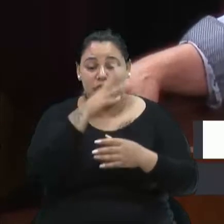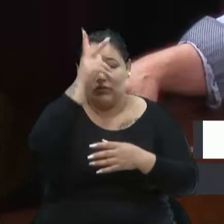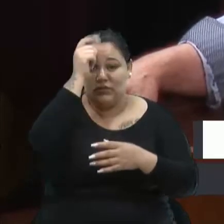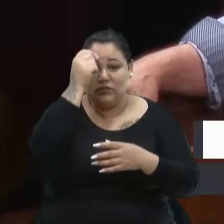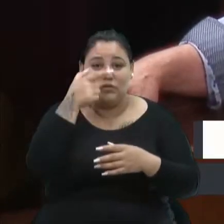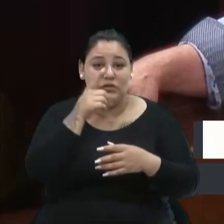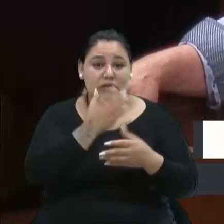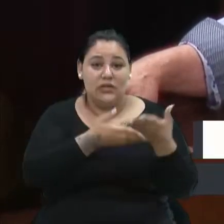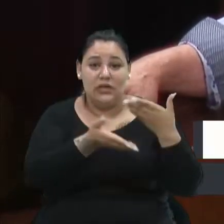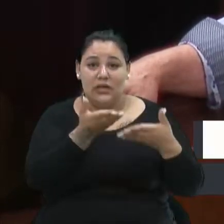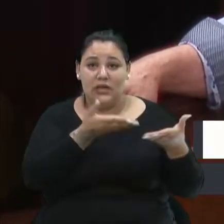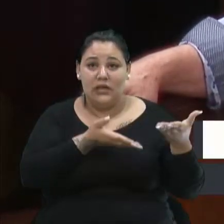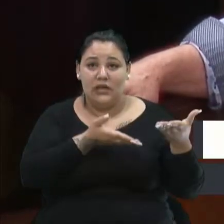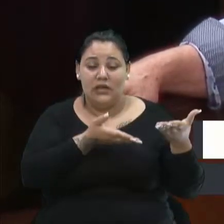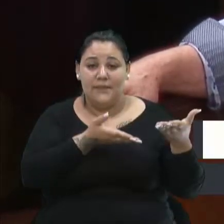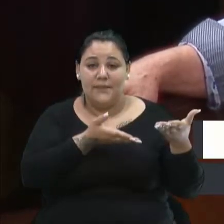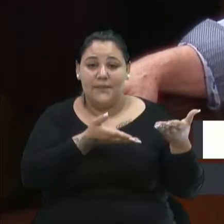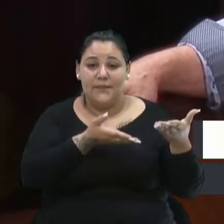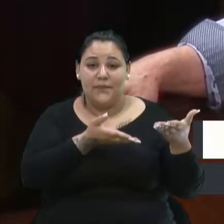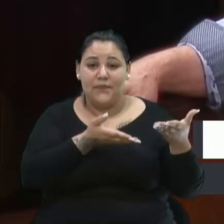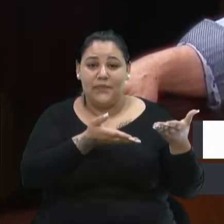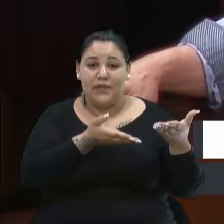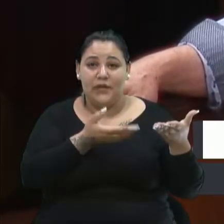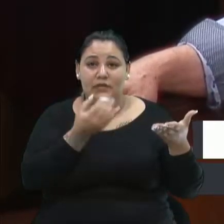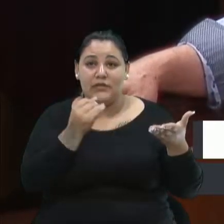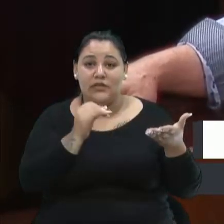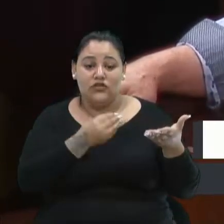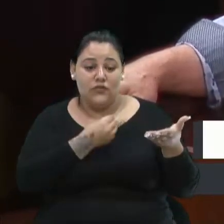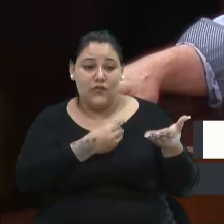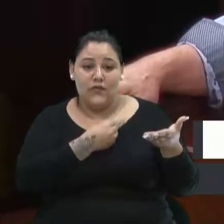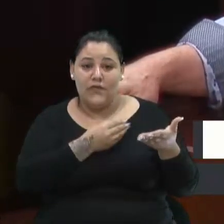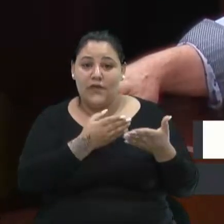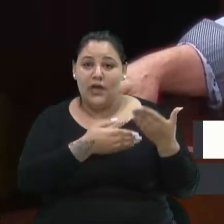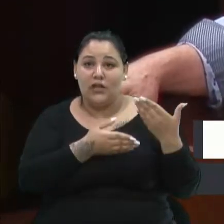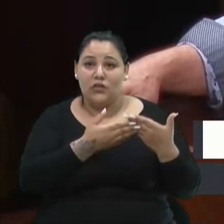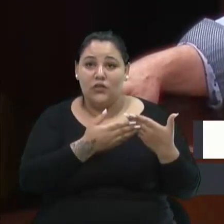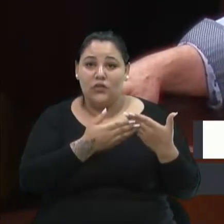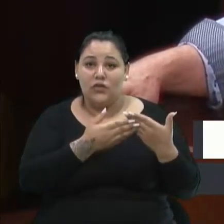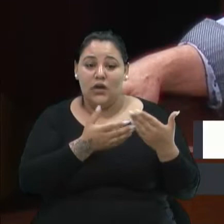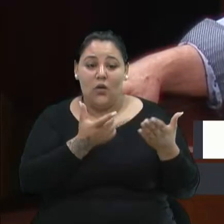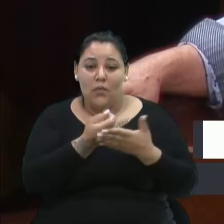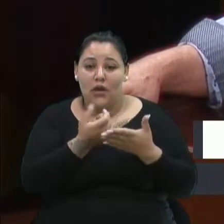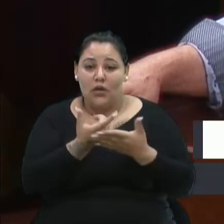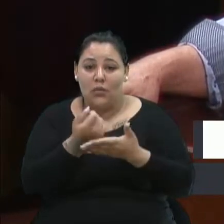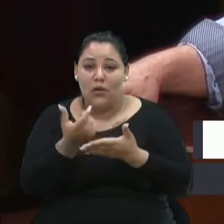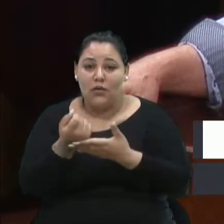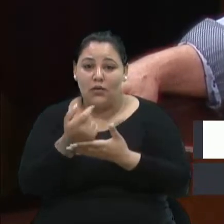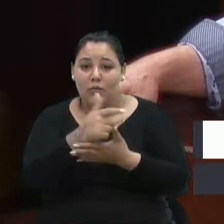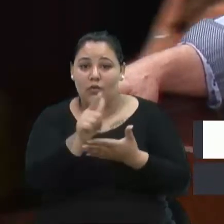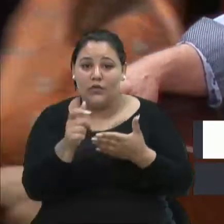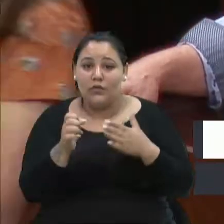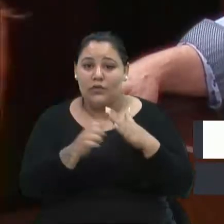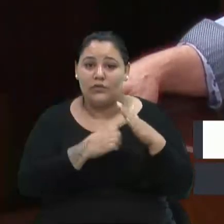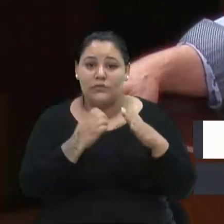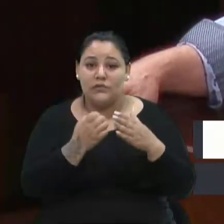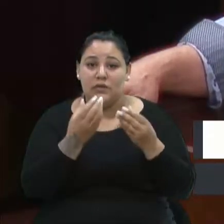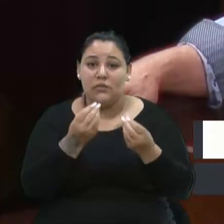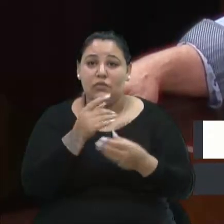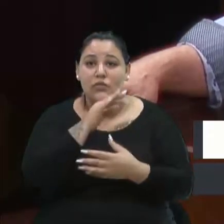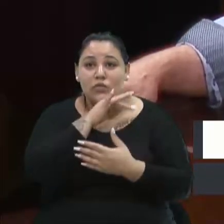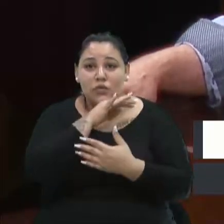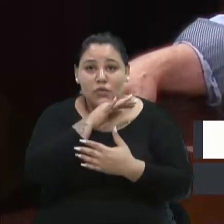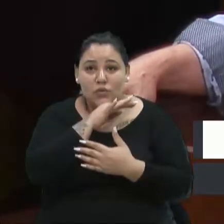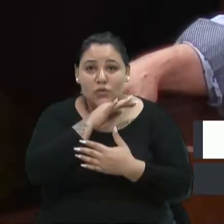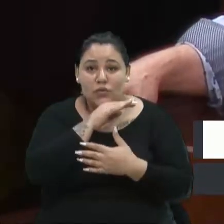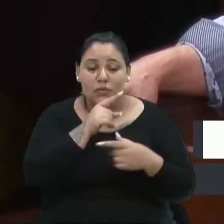lá o poder de lavras. Senão nós vamos viver a vida inteira comprando dos outros. E é muito ruim, quando tu compra